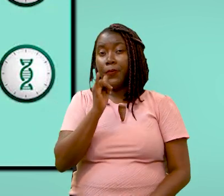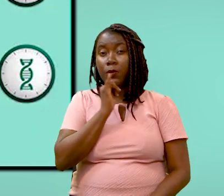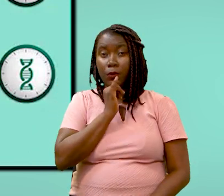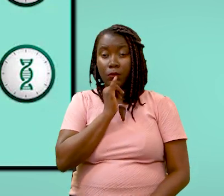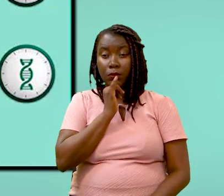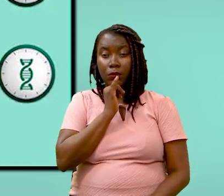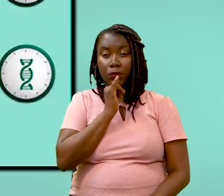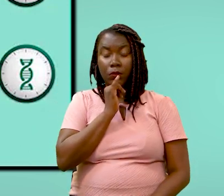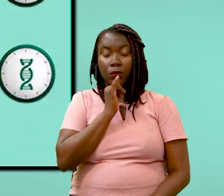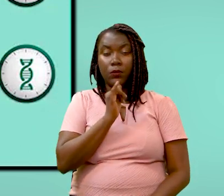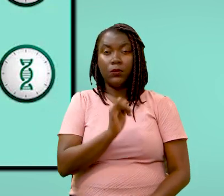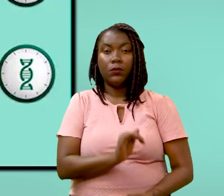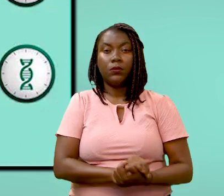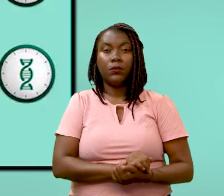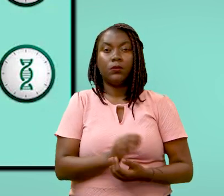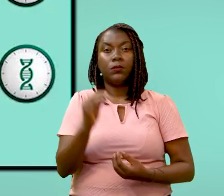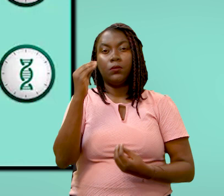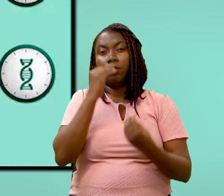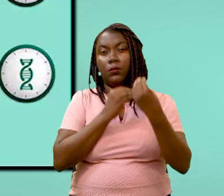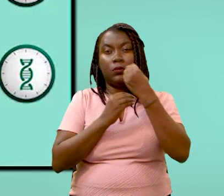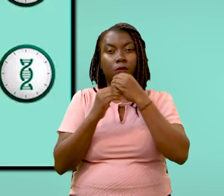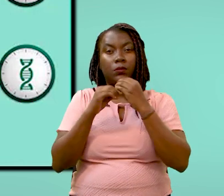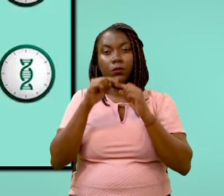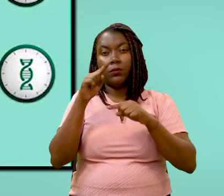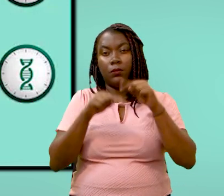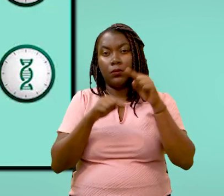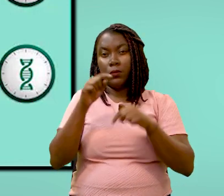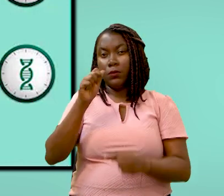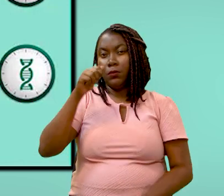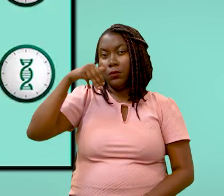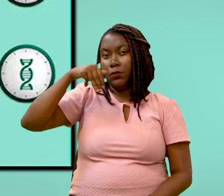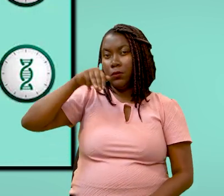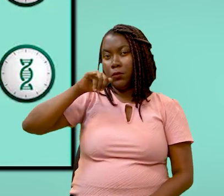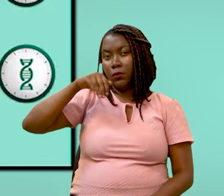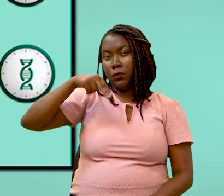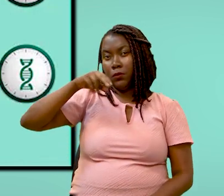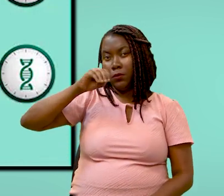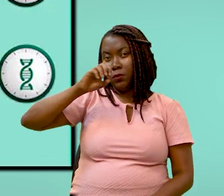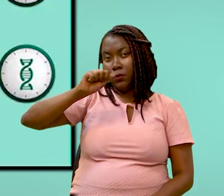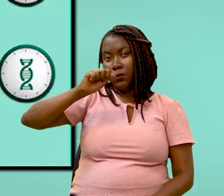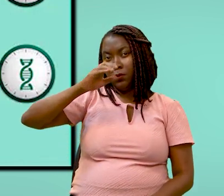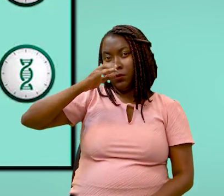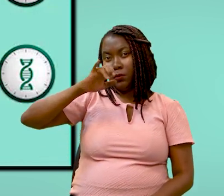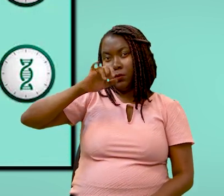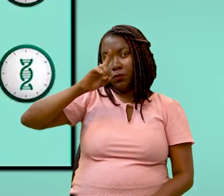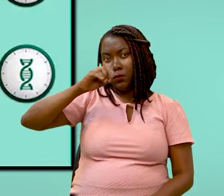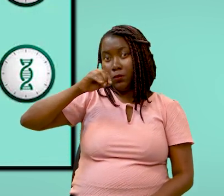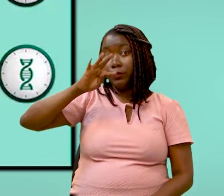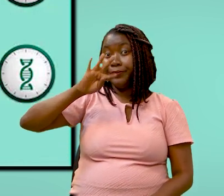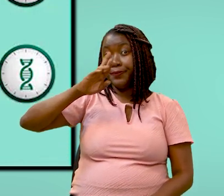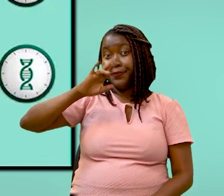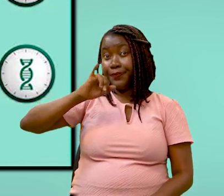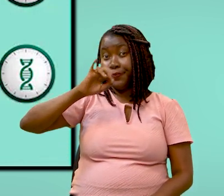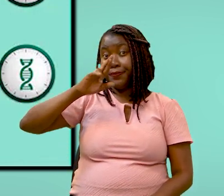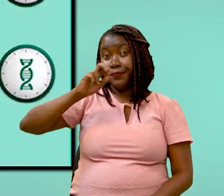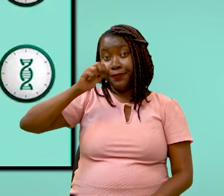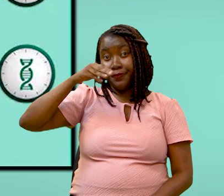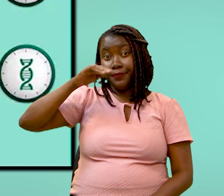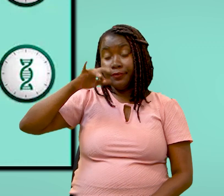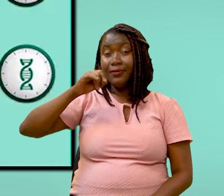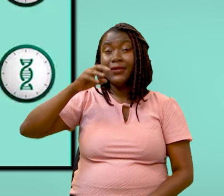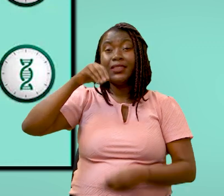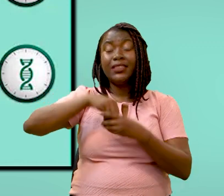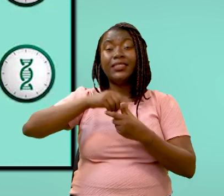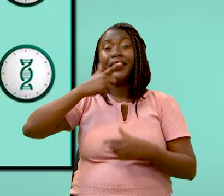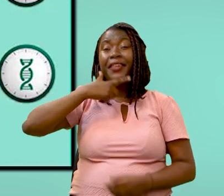exemplo, se alimenta com uma substância, com aminoácido, que chama tiramina. É presente em algumas formas de